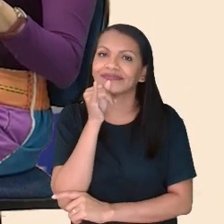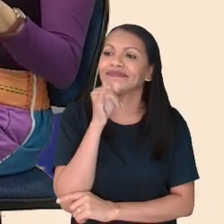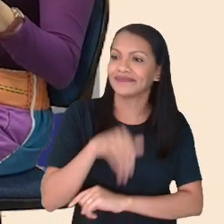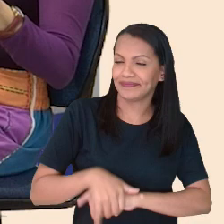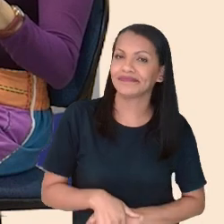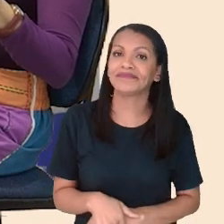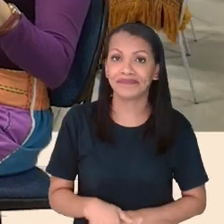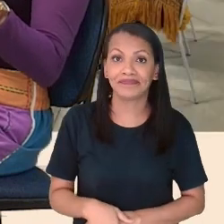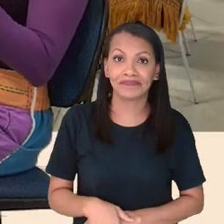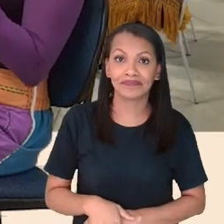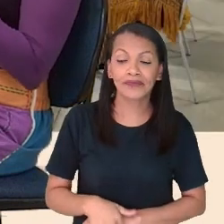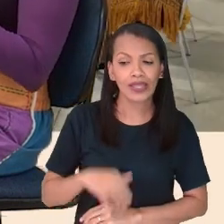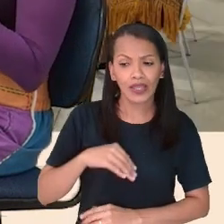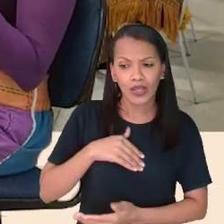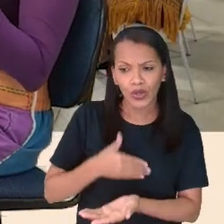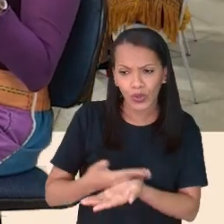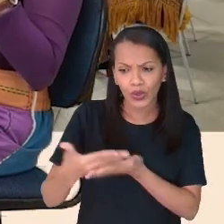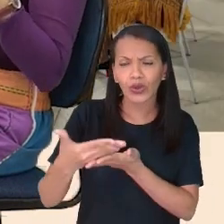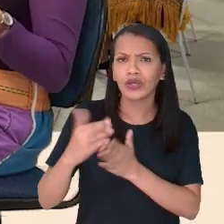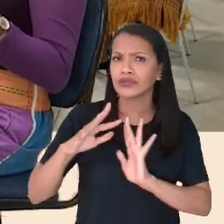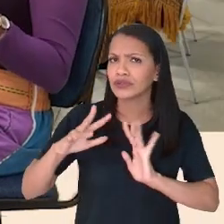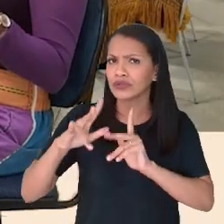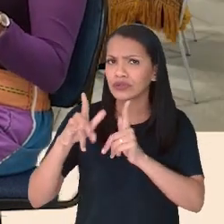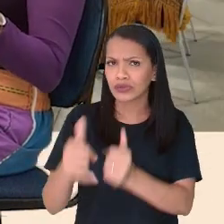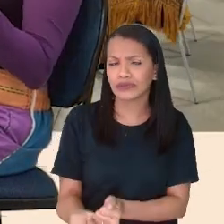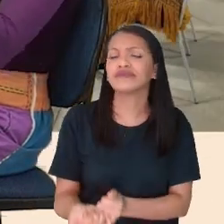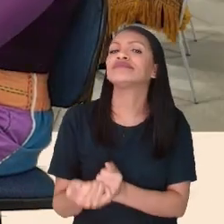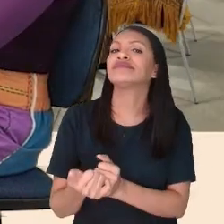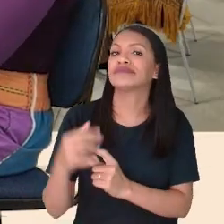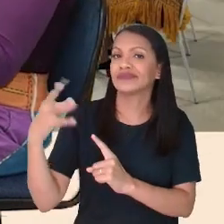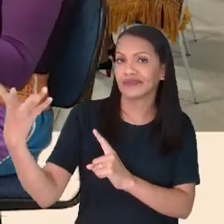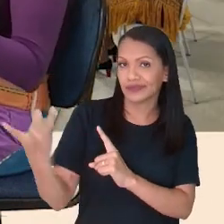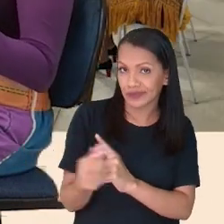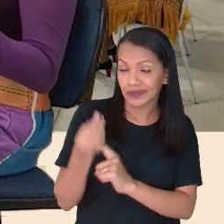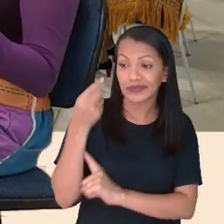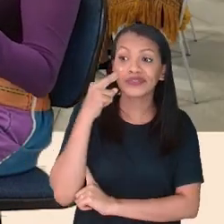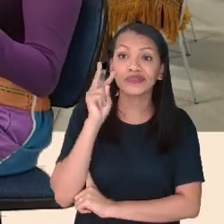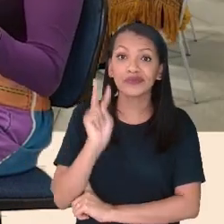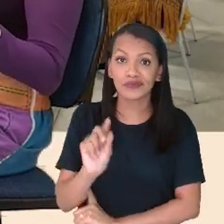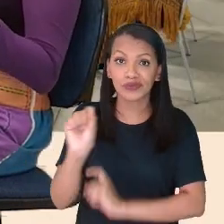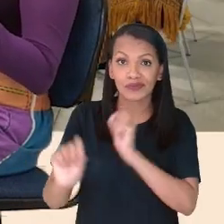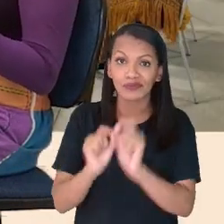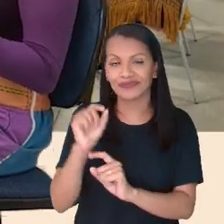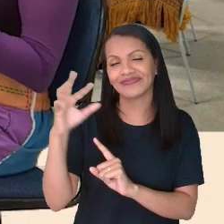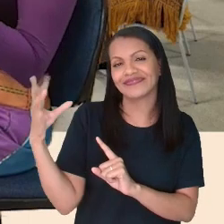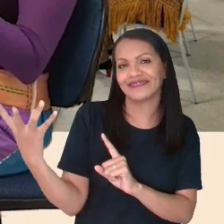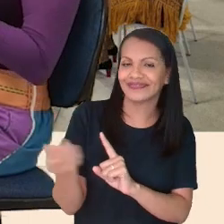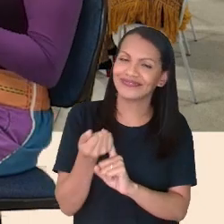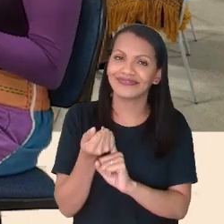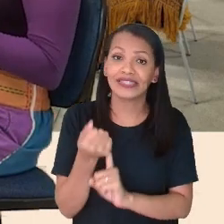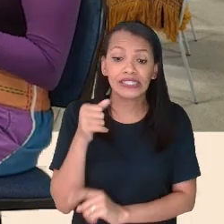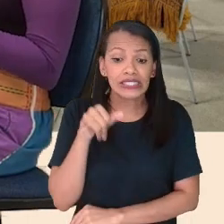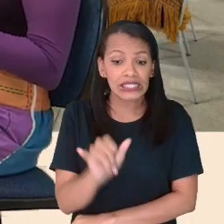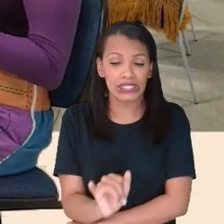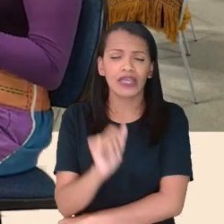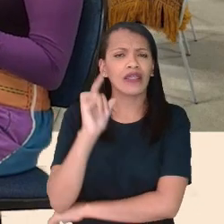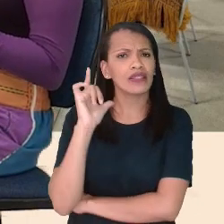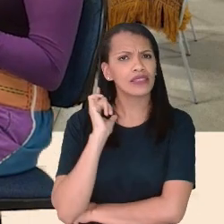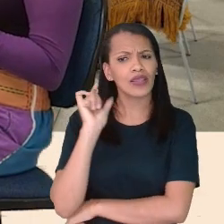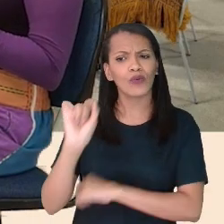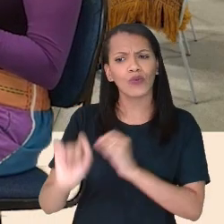todas as disciplinas. Porque todas as disciplinas, concordo, a gente vai ver a arte, né? Sim. Então, se tem um